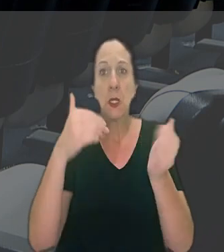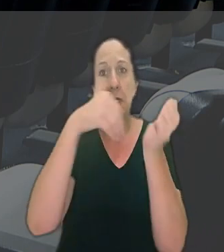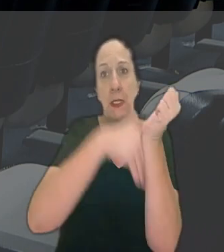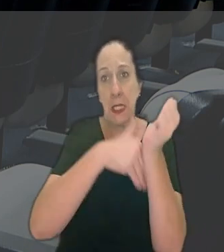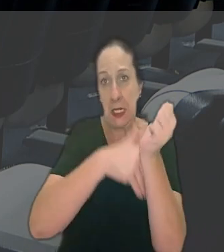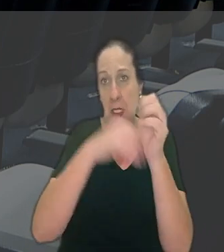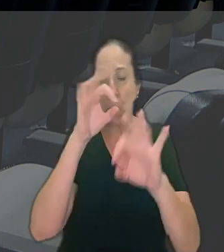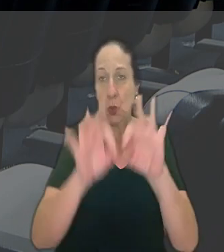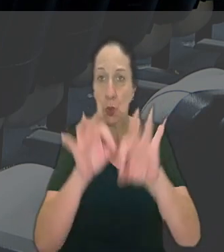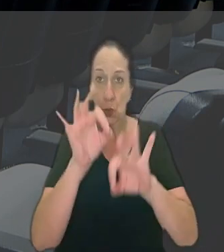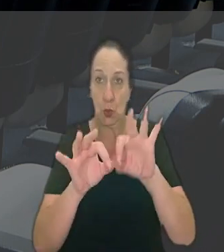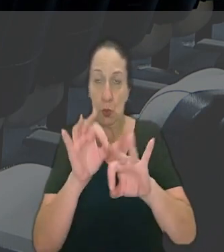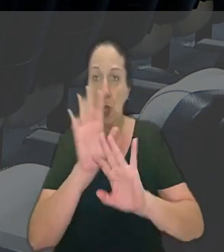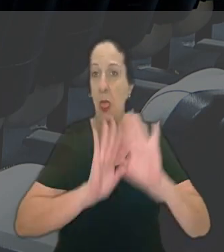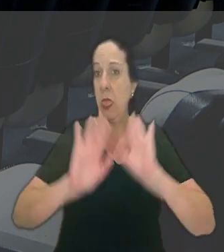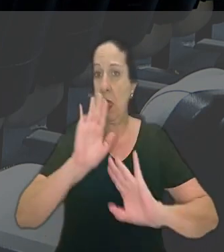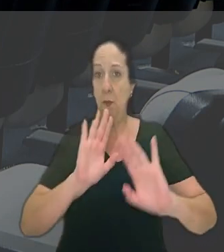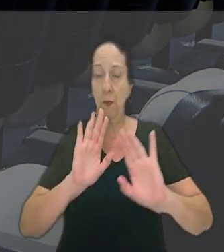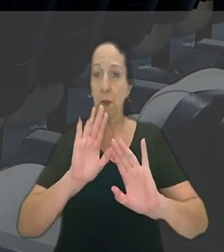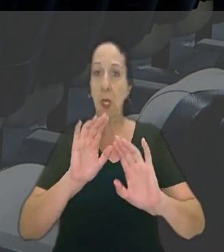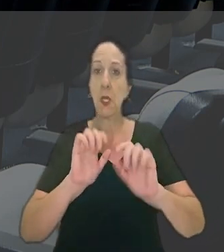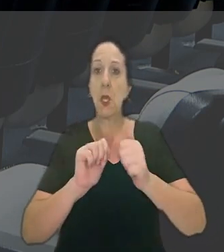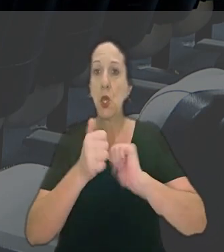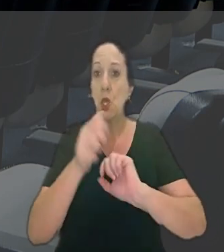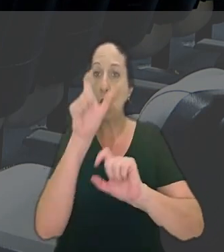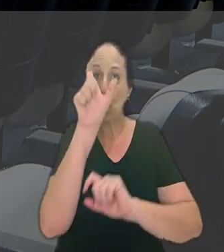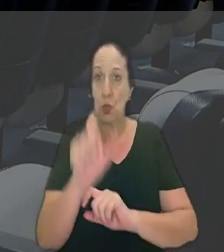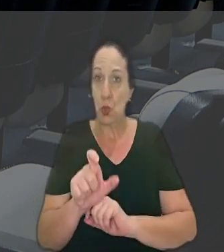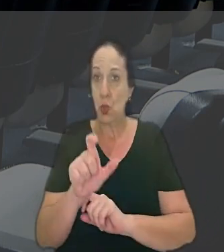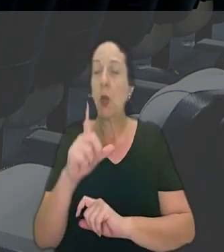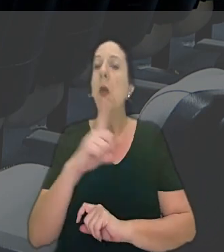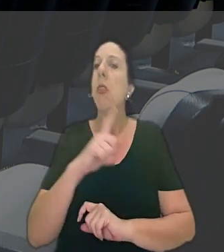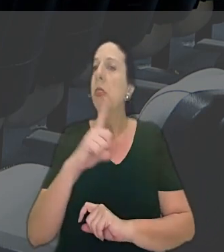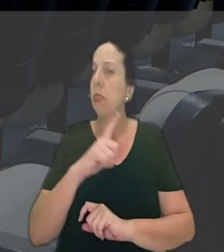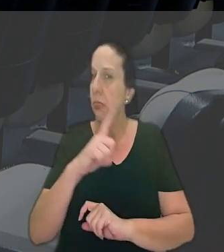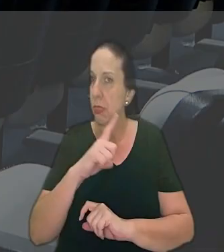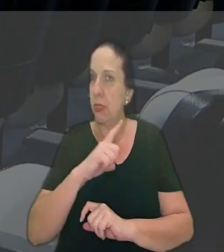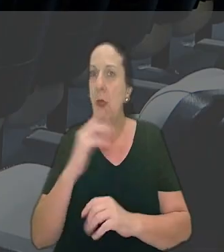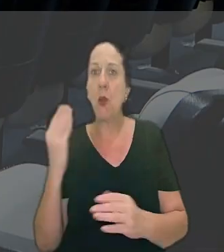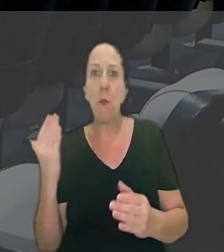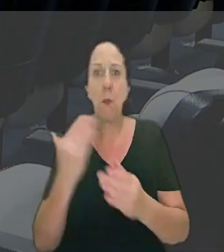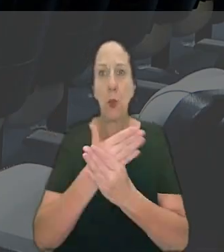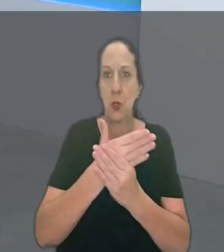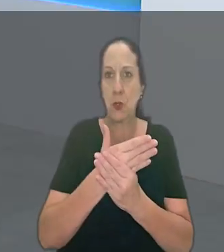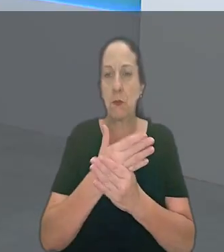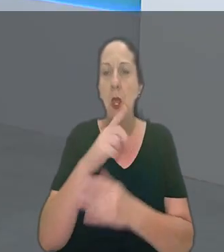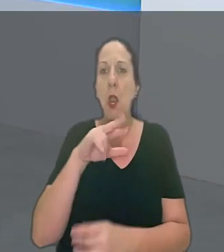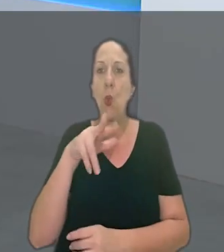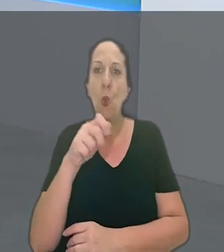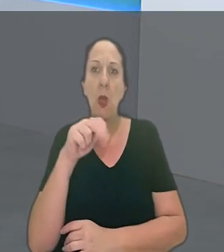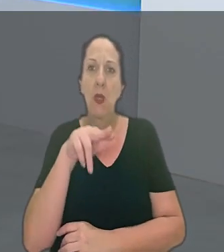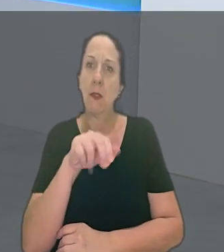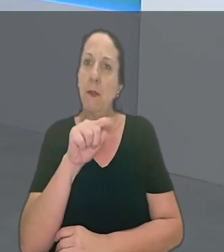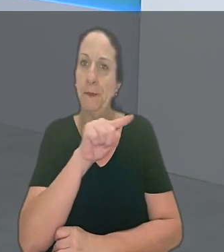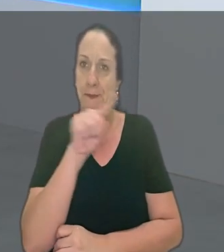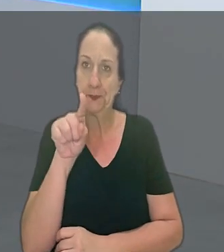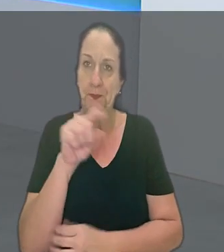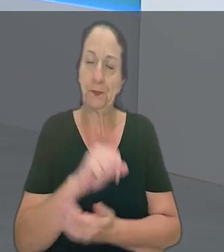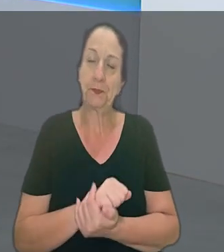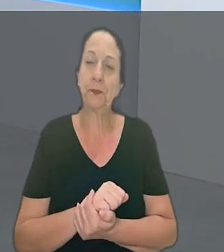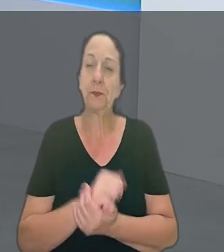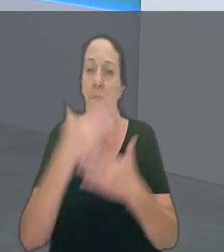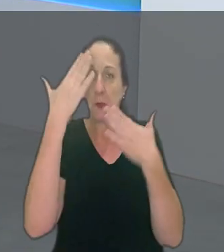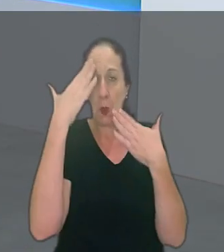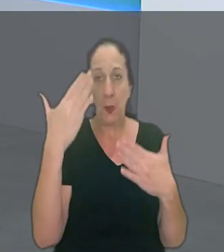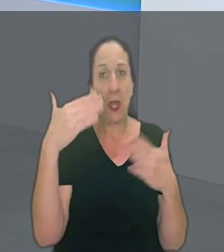em segredo de justiça. A defesa do jogador entrou com embargos declaratórios. Luana, é com você.